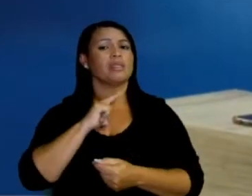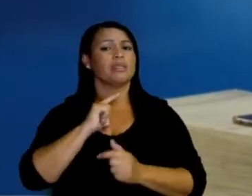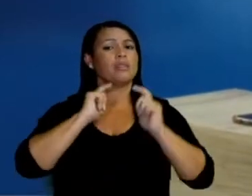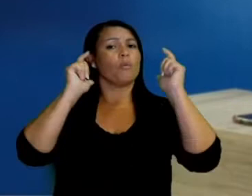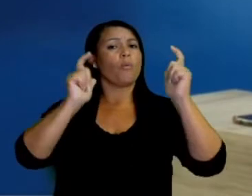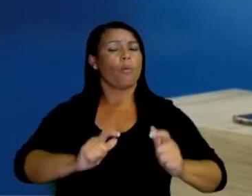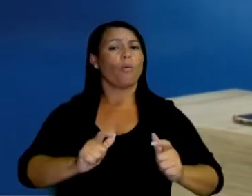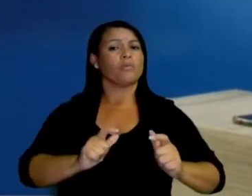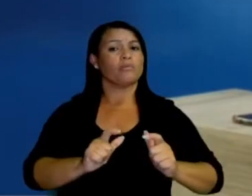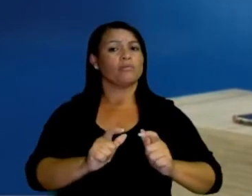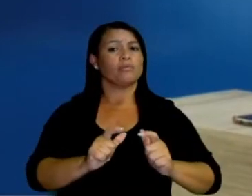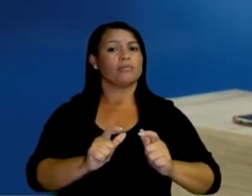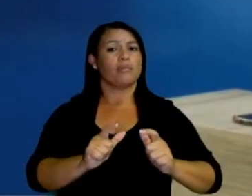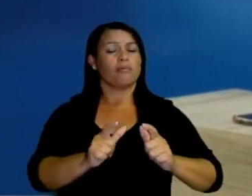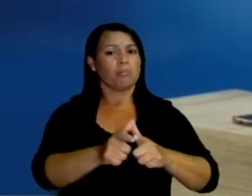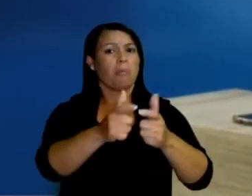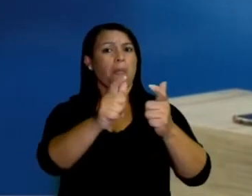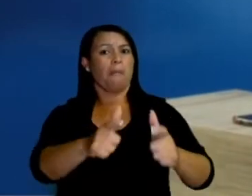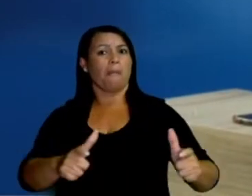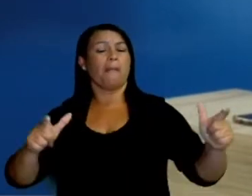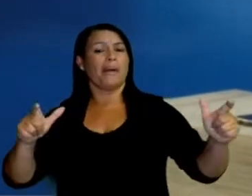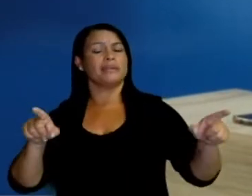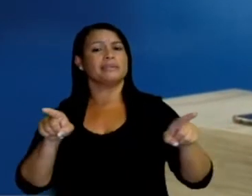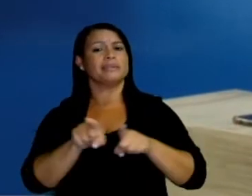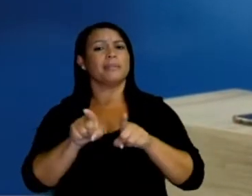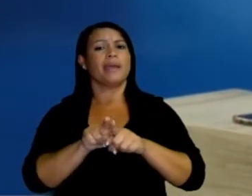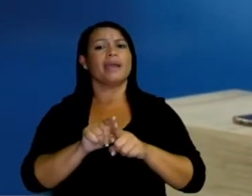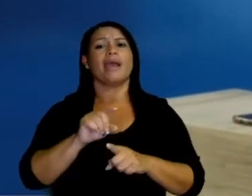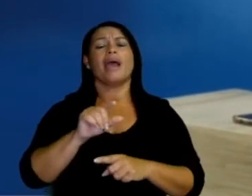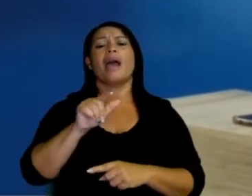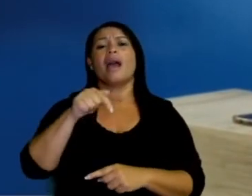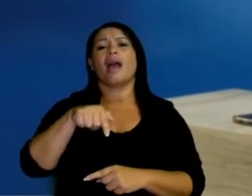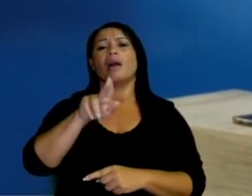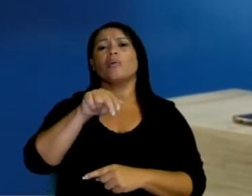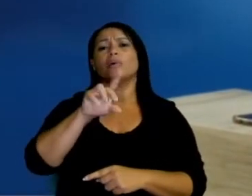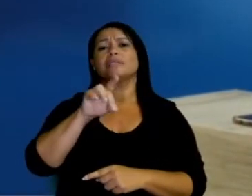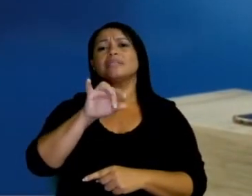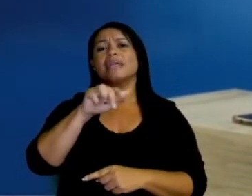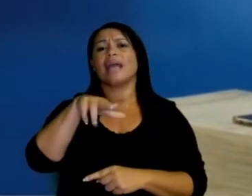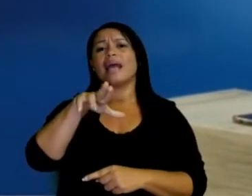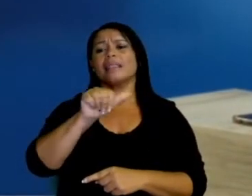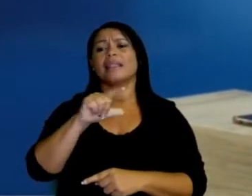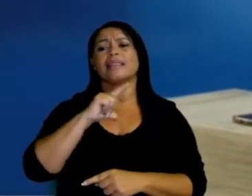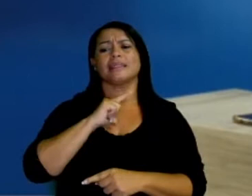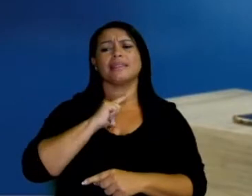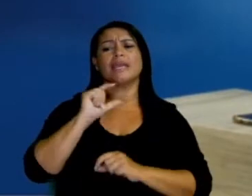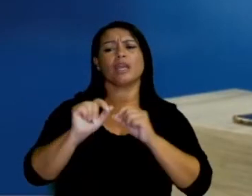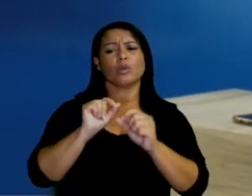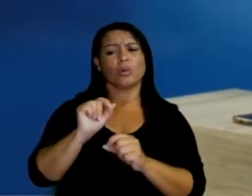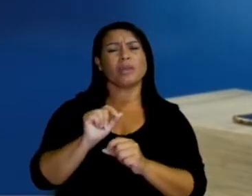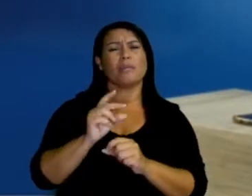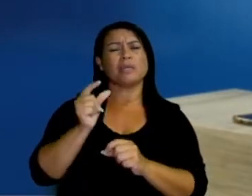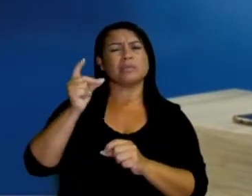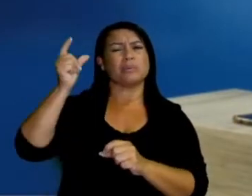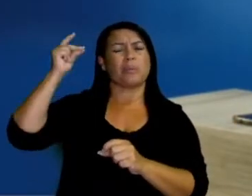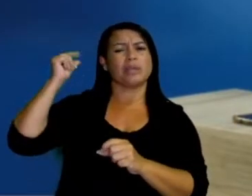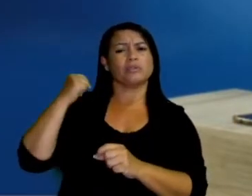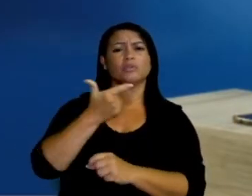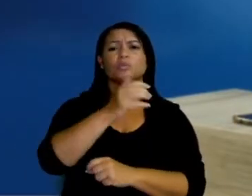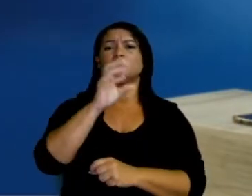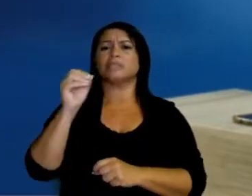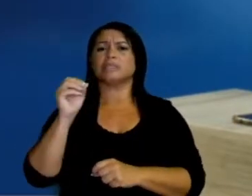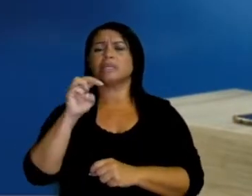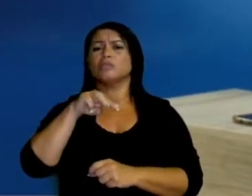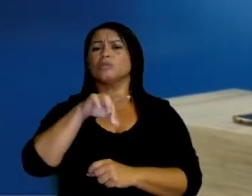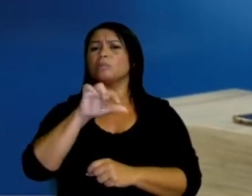grande continente chamado de Gondwana. A Gondwana, né, começou a separar há mais de 200 milhões de anos atrás, né, e